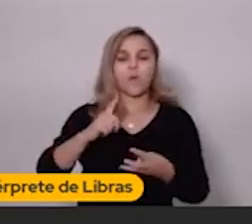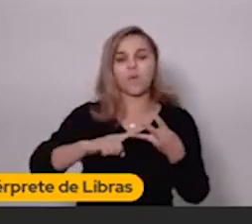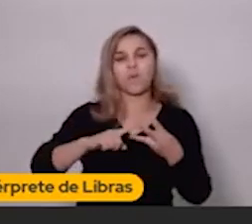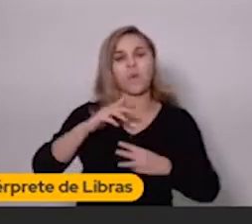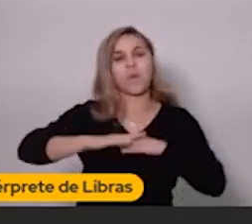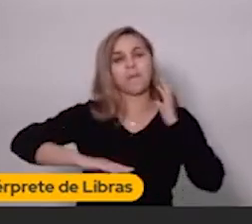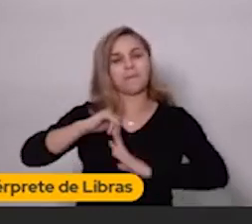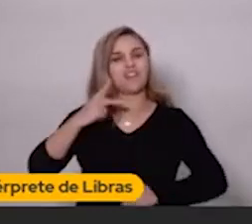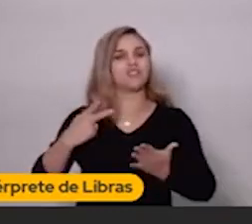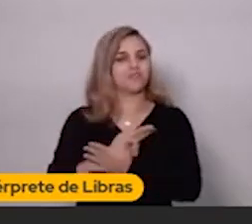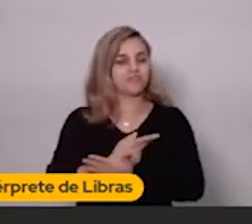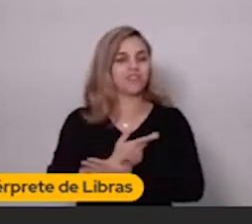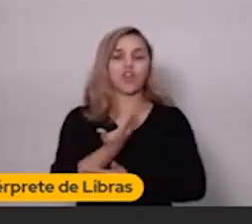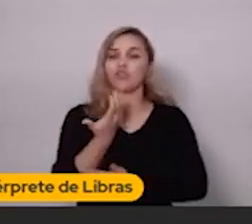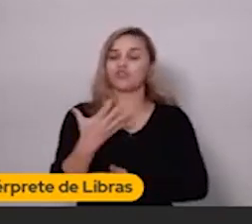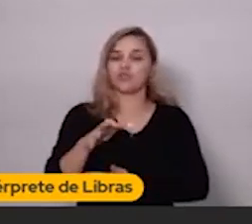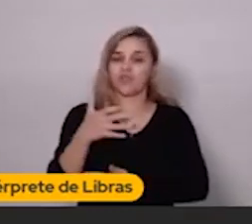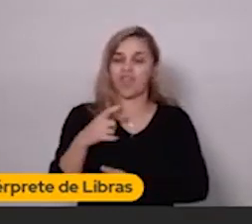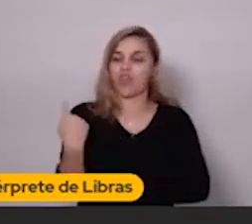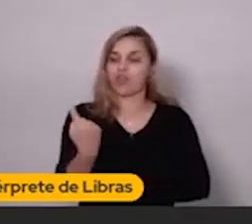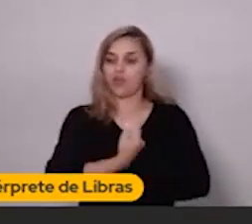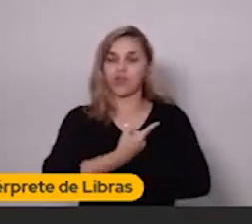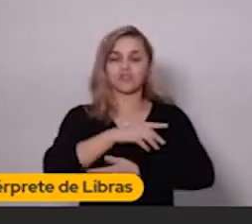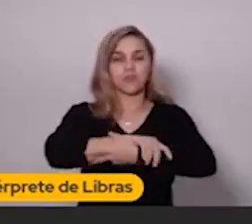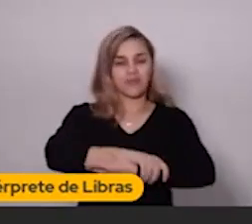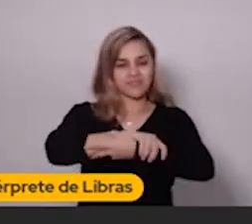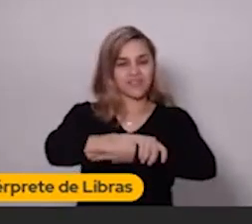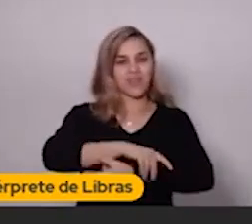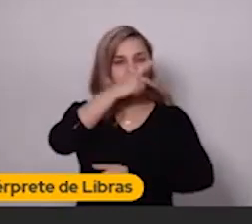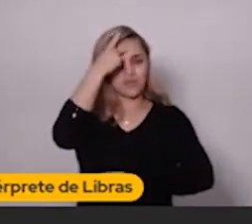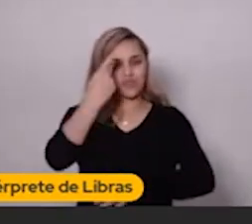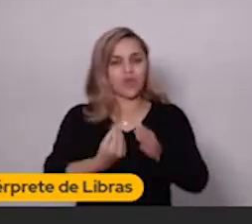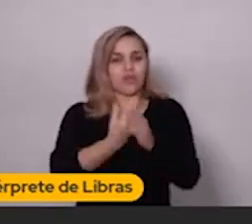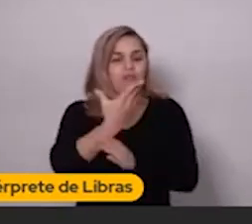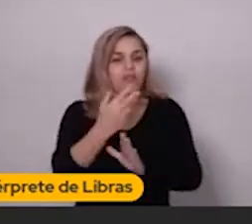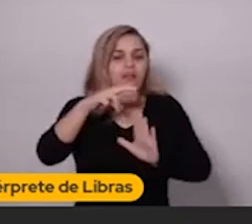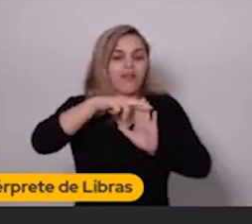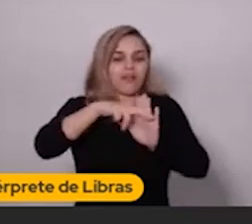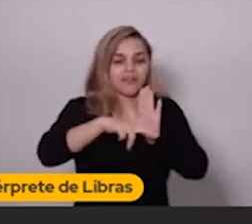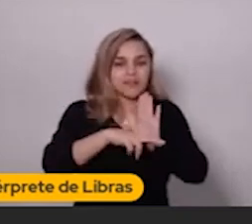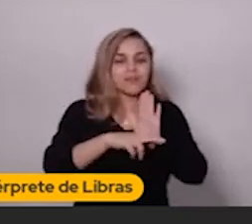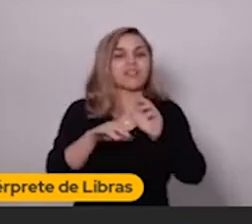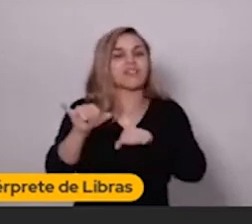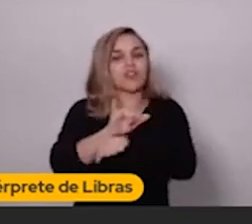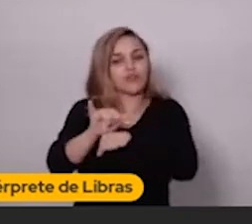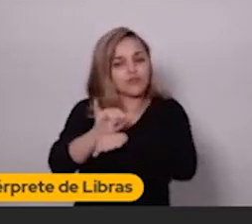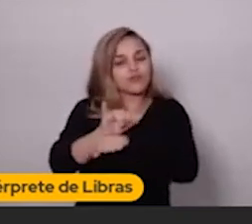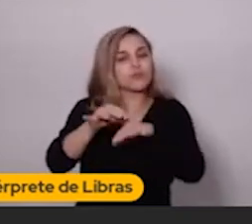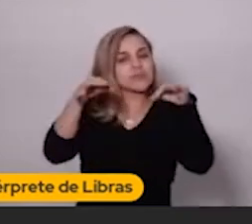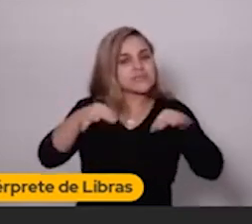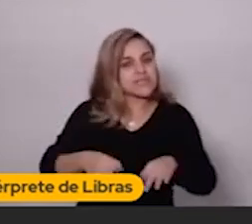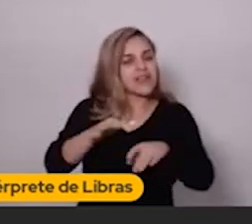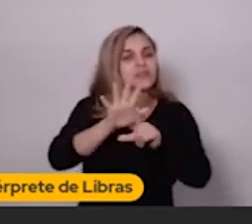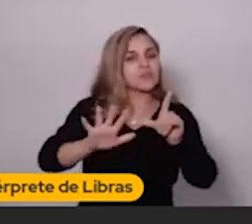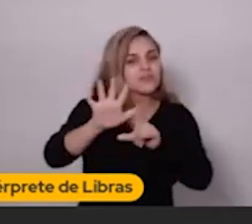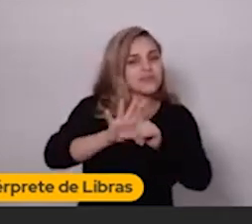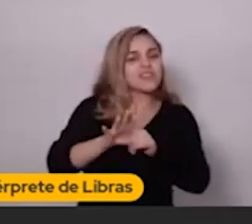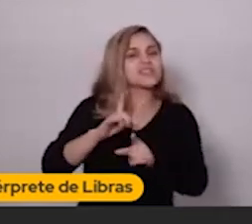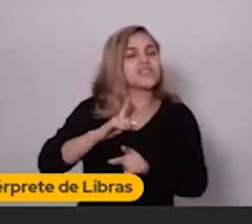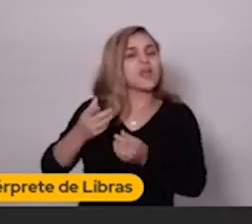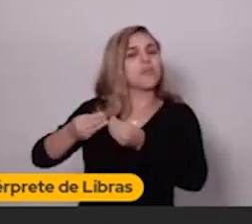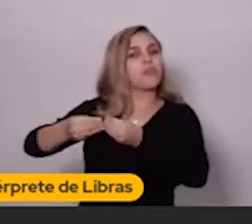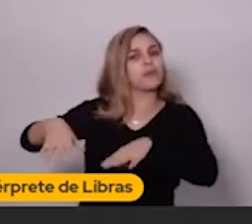gente não quer que os nossos parceiros, que os criadores que respeitam as regras da plataforma sejam prejudicados ou penalizados de qualquer